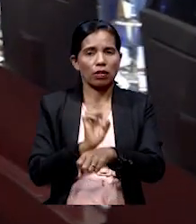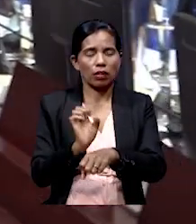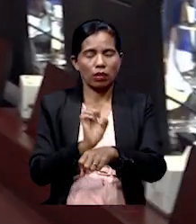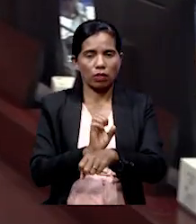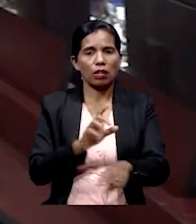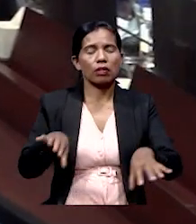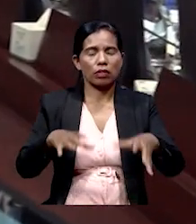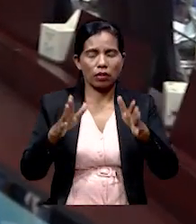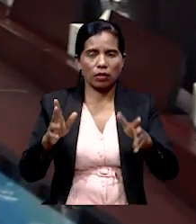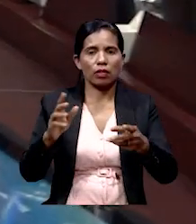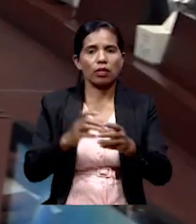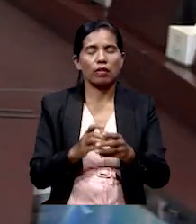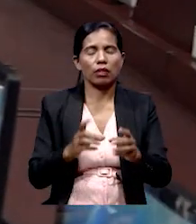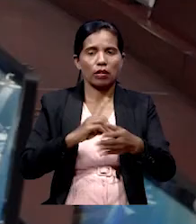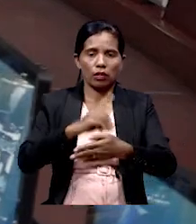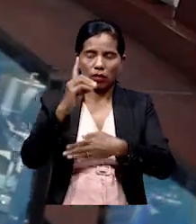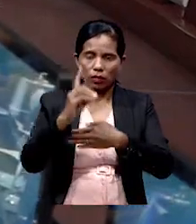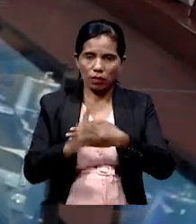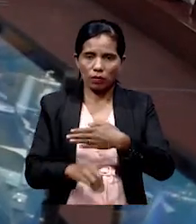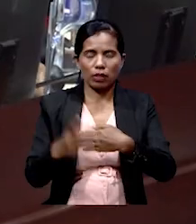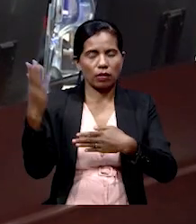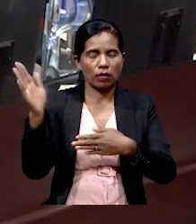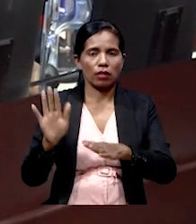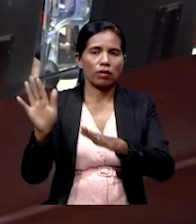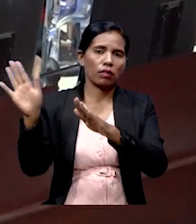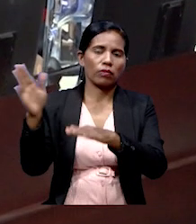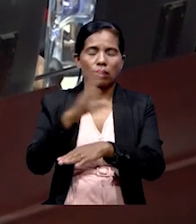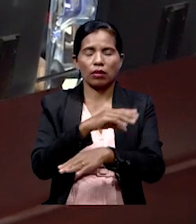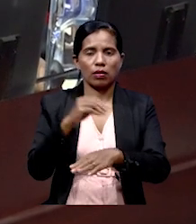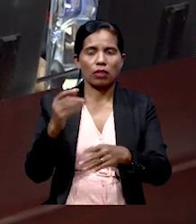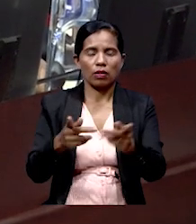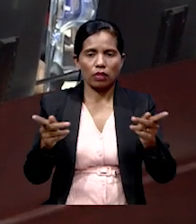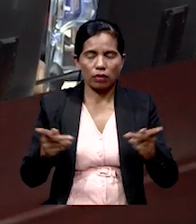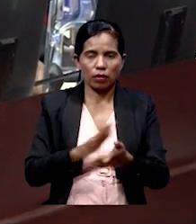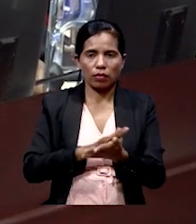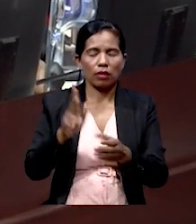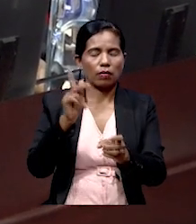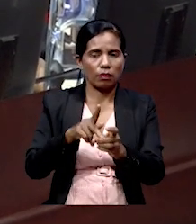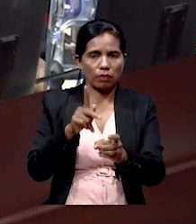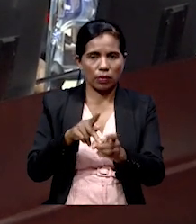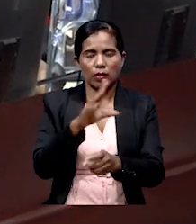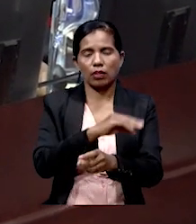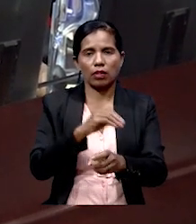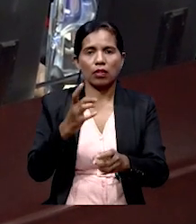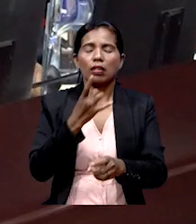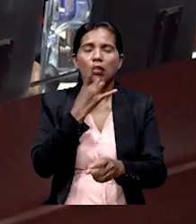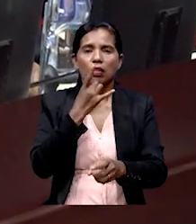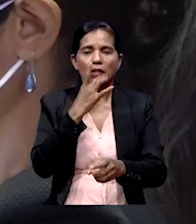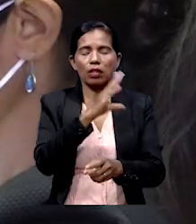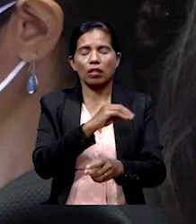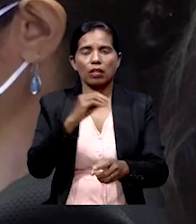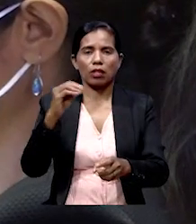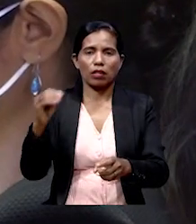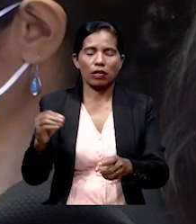emprego, turismo, desenvolvimento rural, no habitação, ambiente, petróleo no mineral, eletricidade no